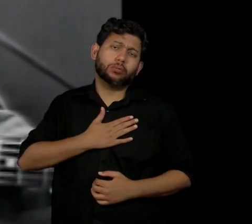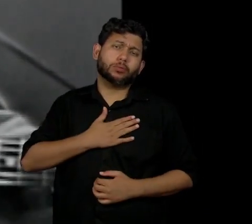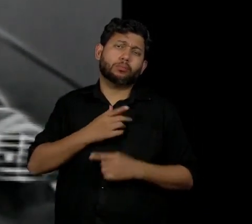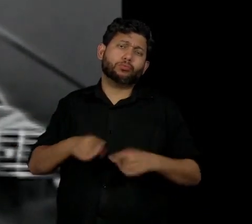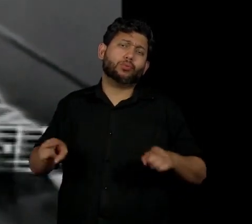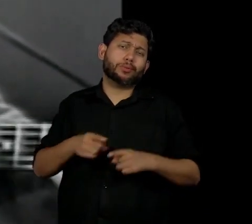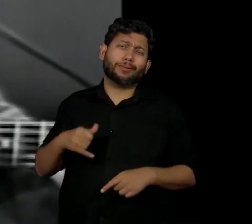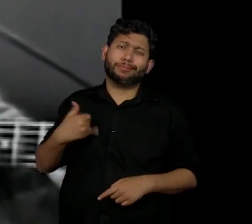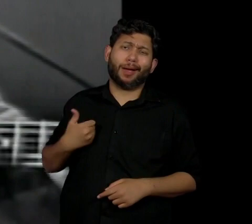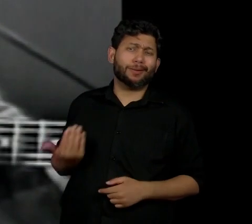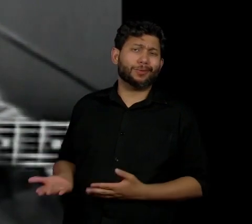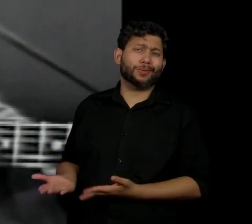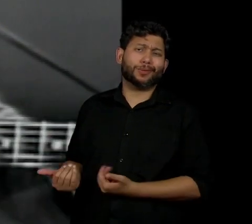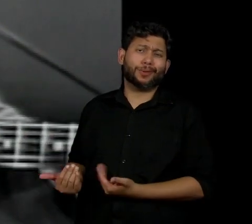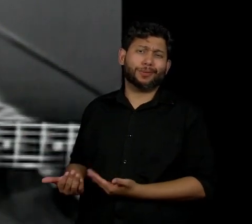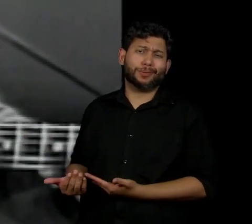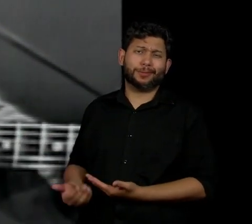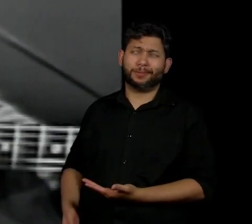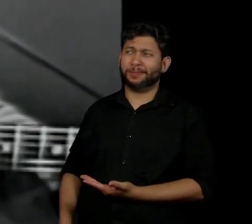cedo.